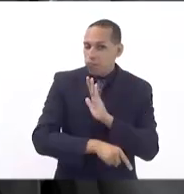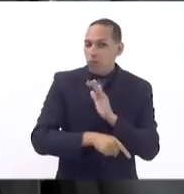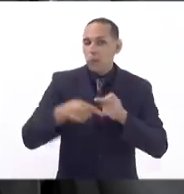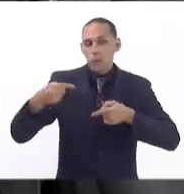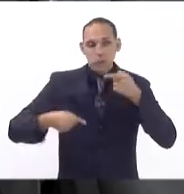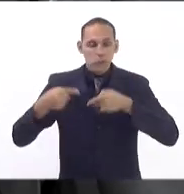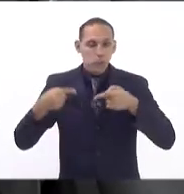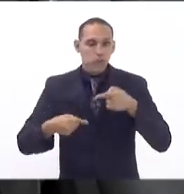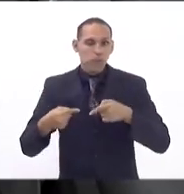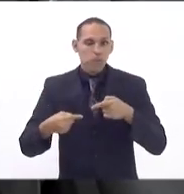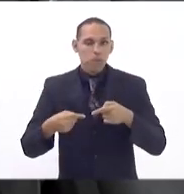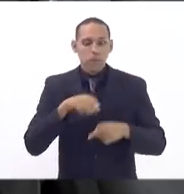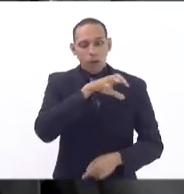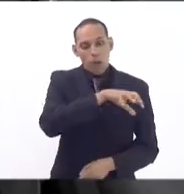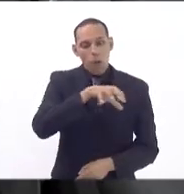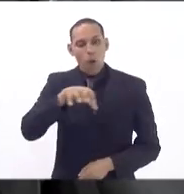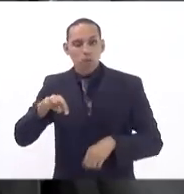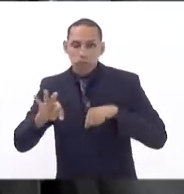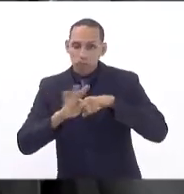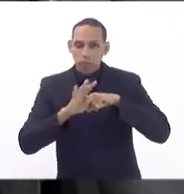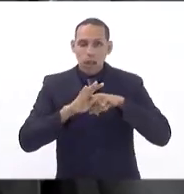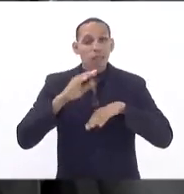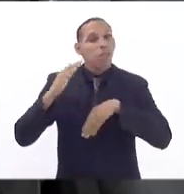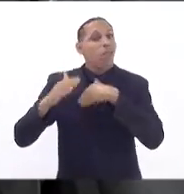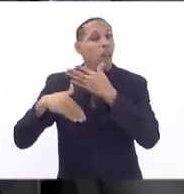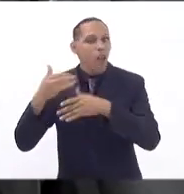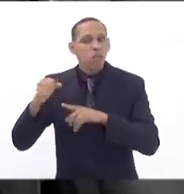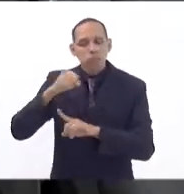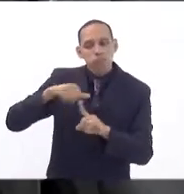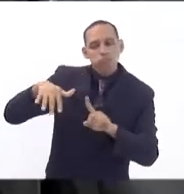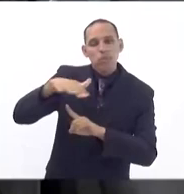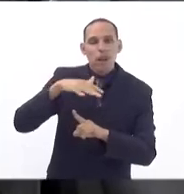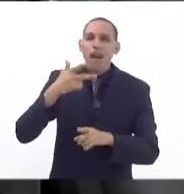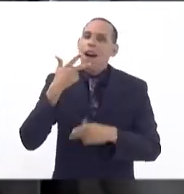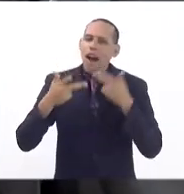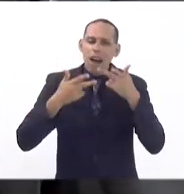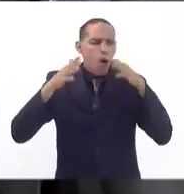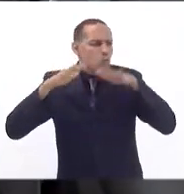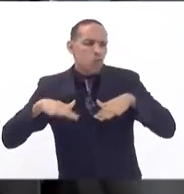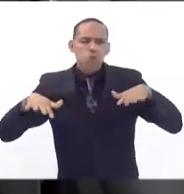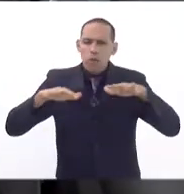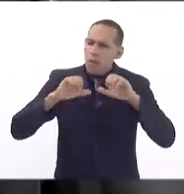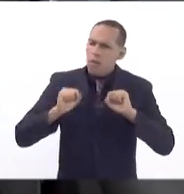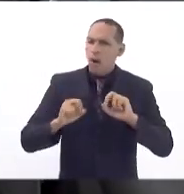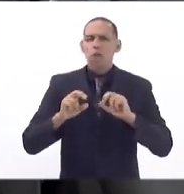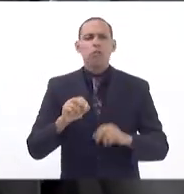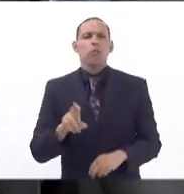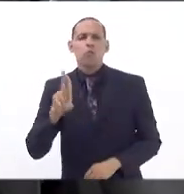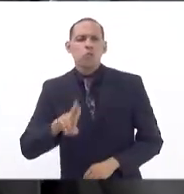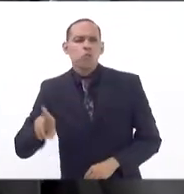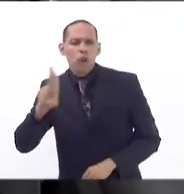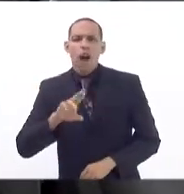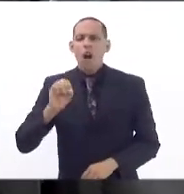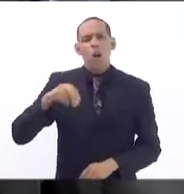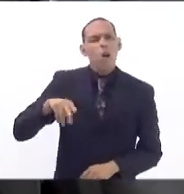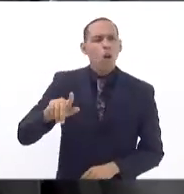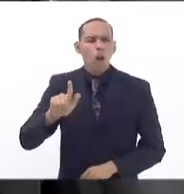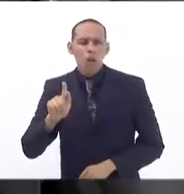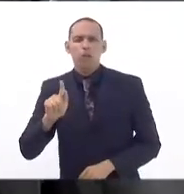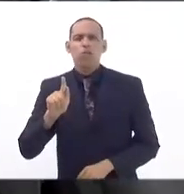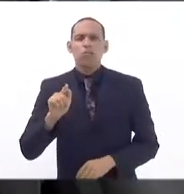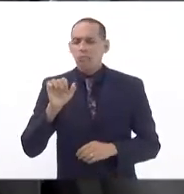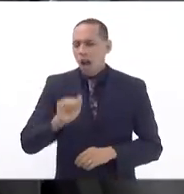discutir os órgãos técnicos no momento que a sociedade civil vou falar vamos falar todos os usuários as olhos